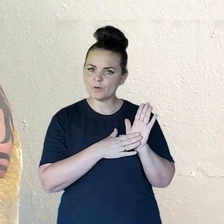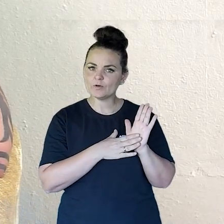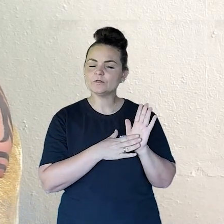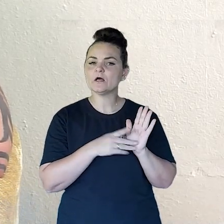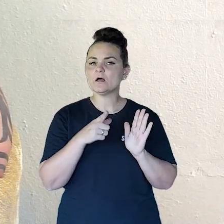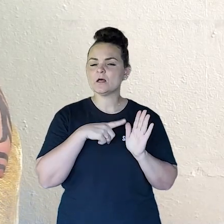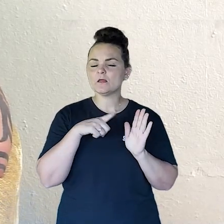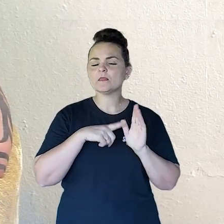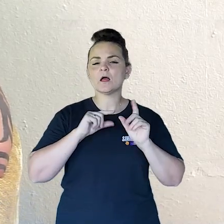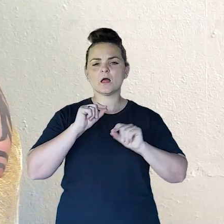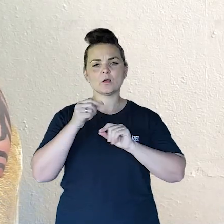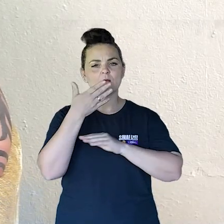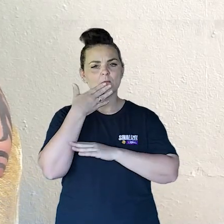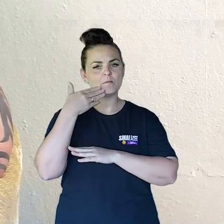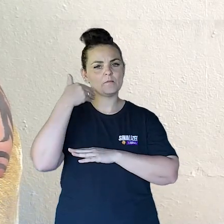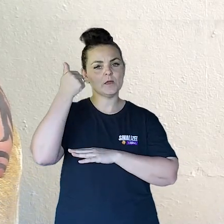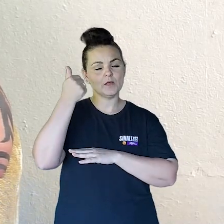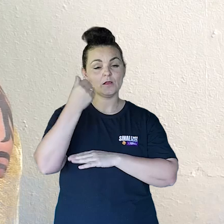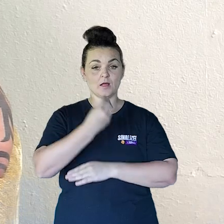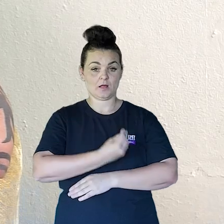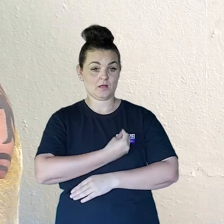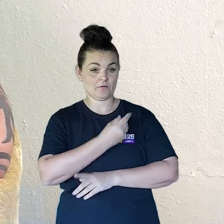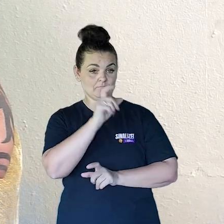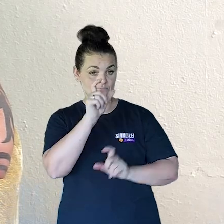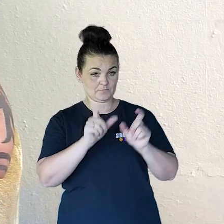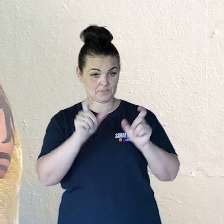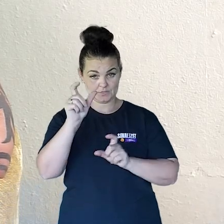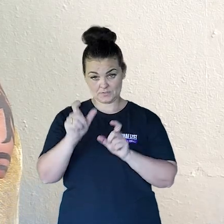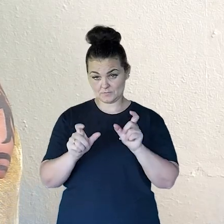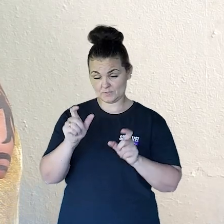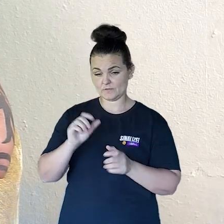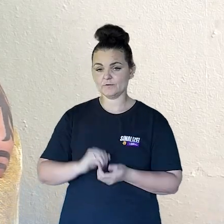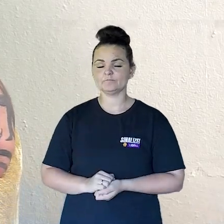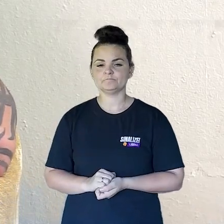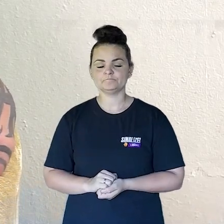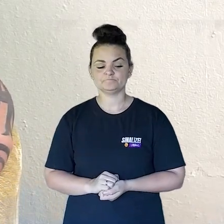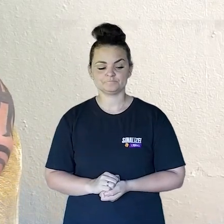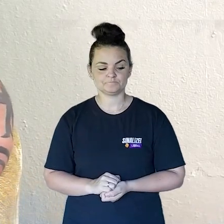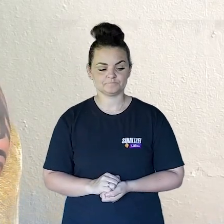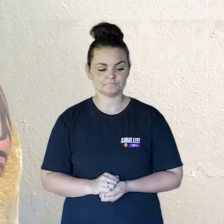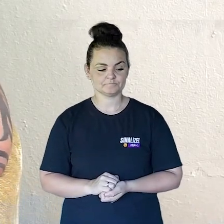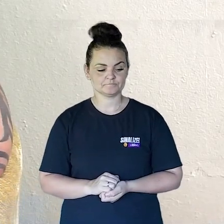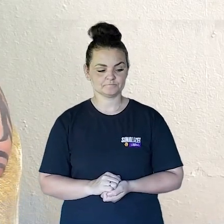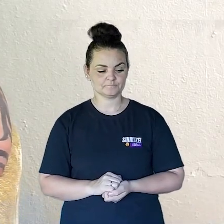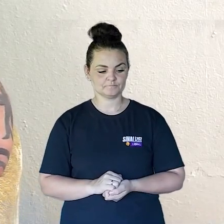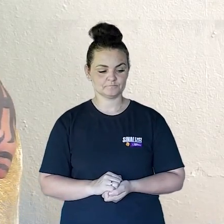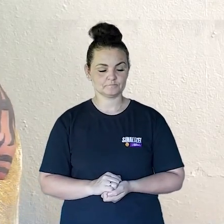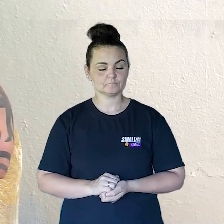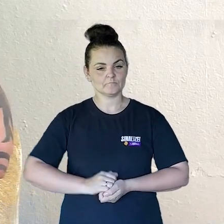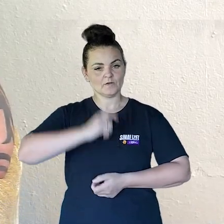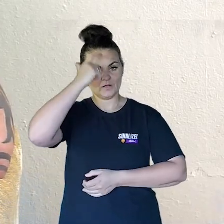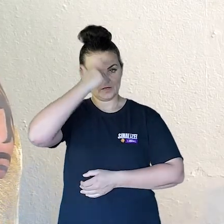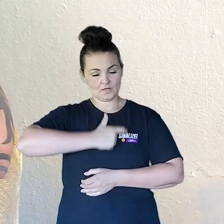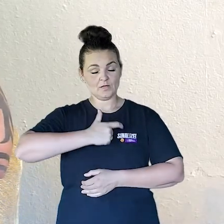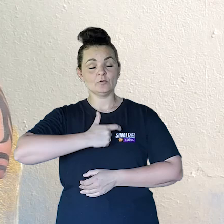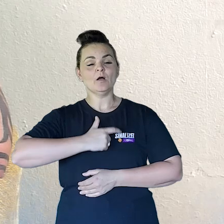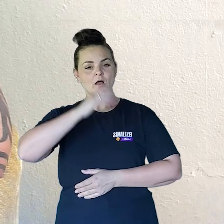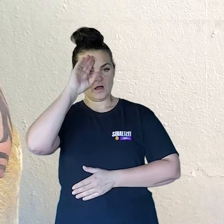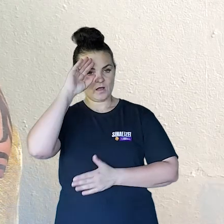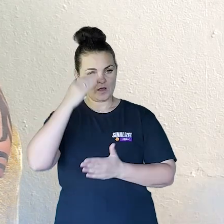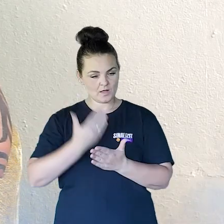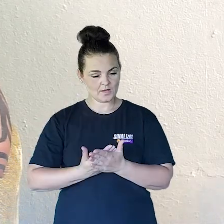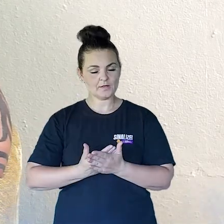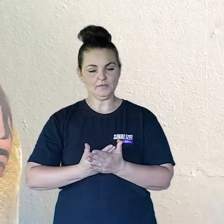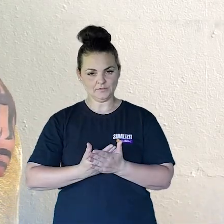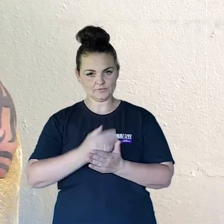da gente tentar melhorar a vida das pessoas, aquela questão. Eu sou uma pessoa que ainda acredito nas pessoas. Eu